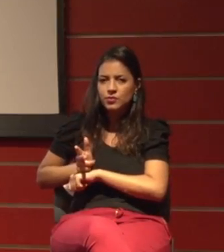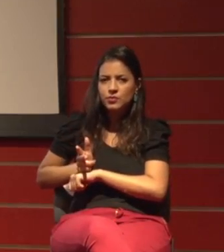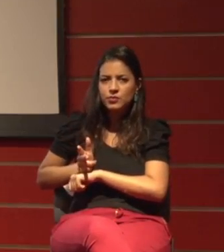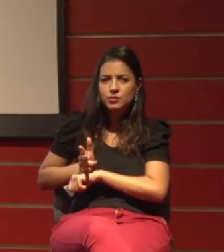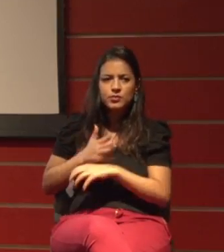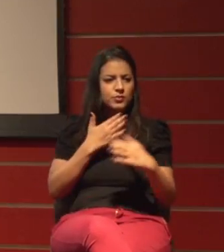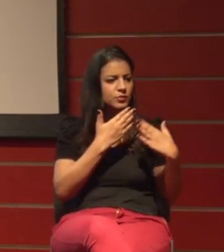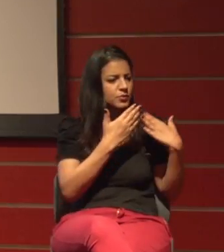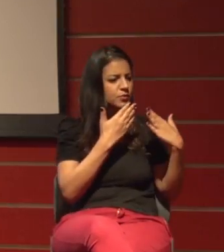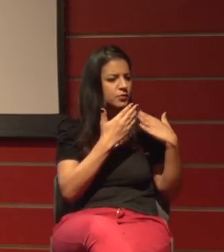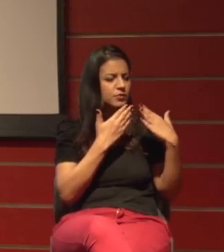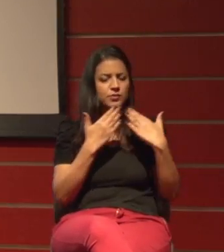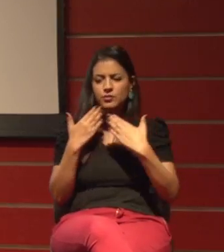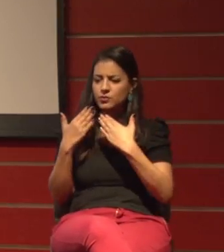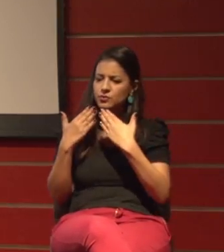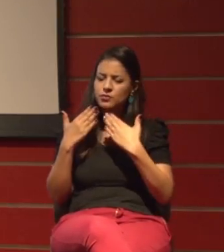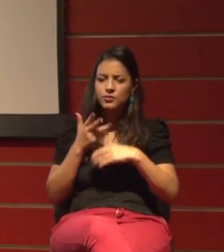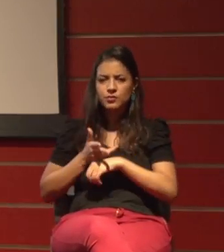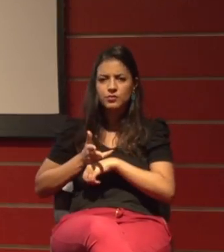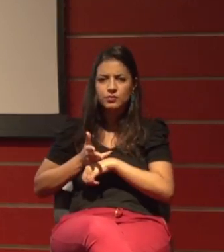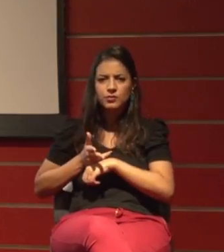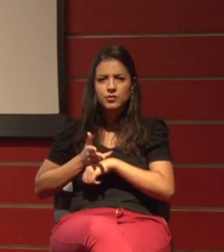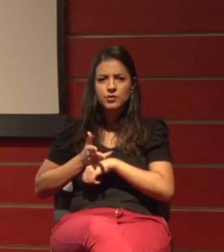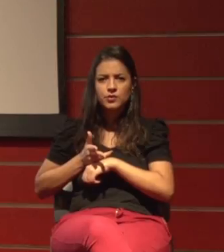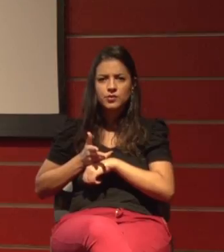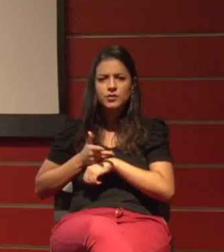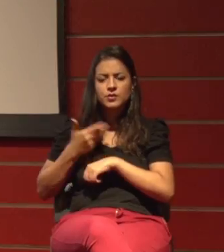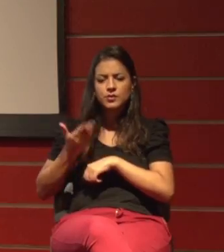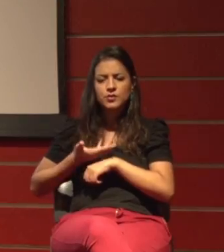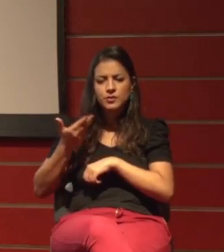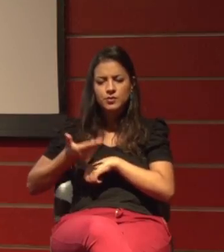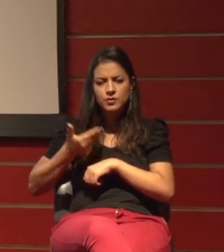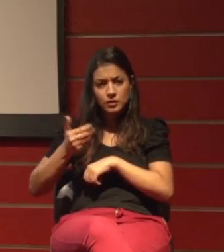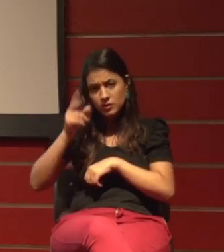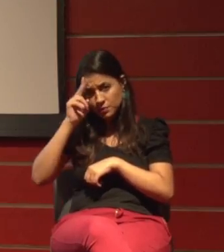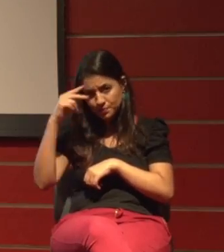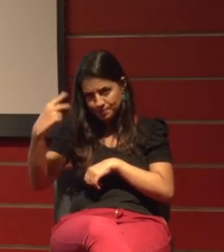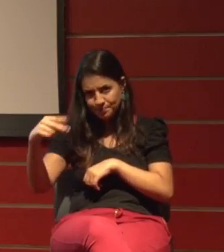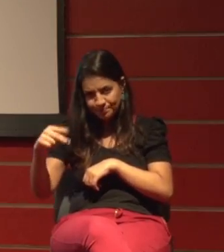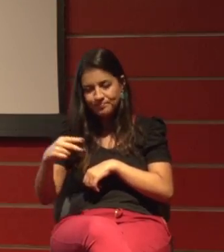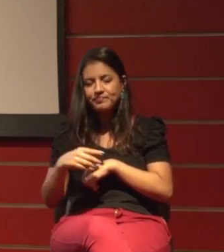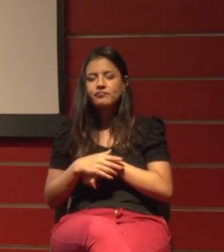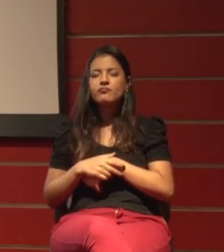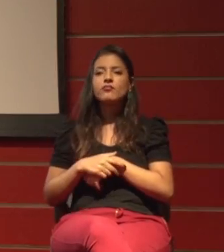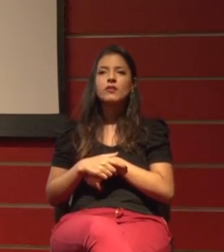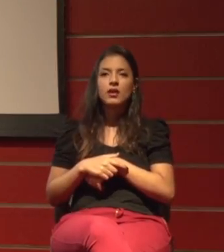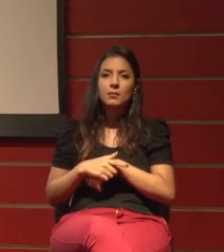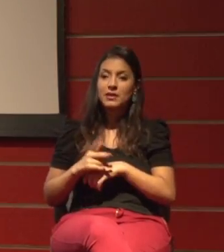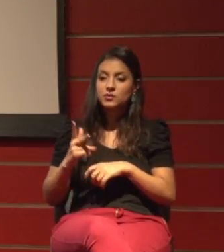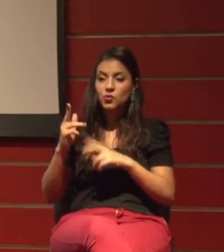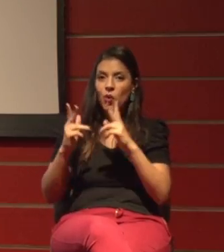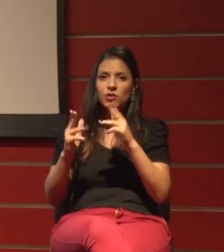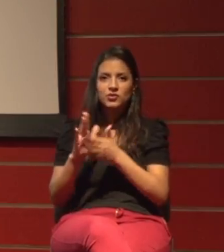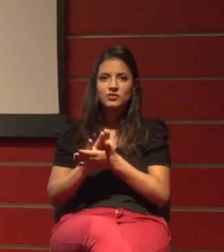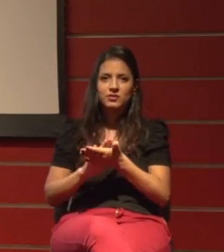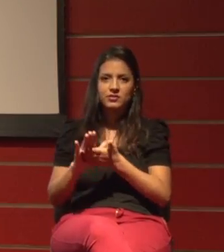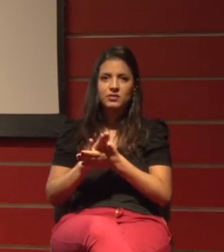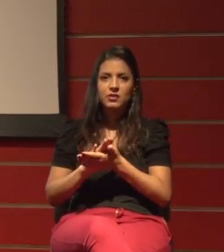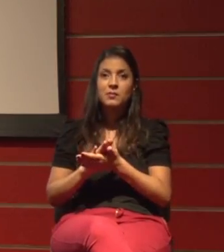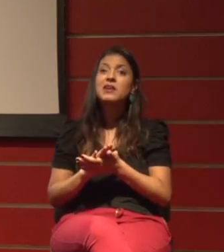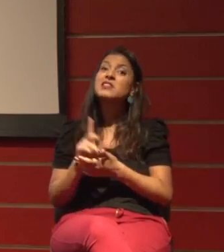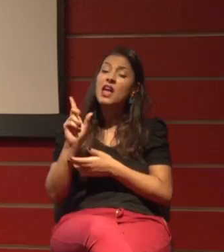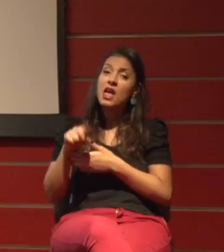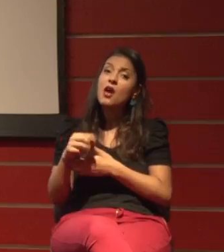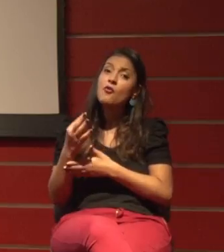só diálogo né É só conversa eles estão contando uma história por ali mas é um filme de quem gosta de